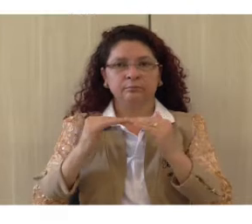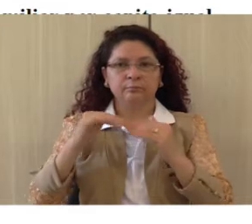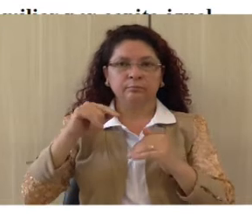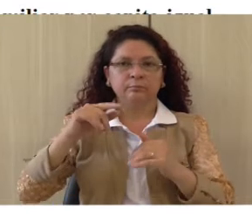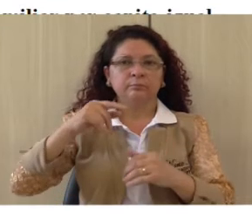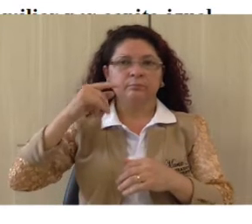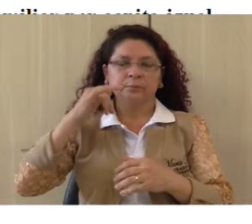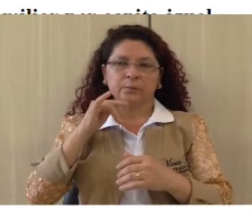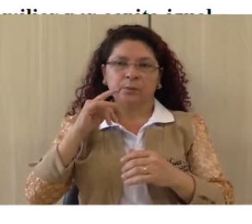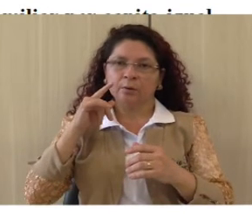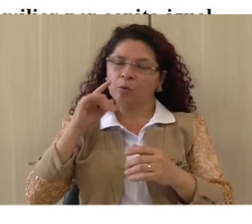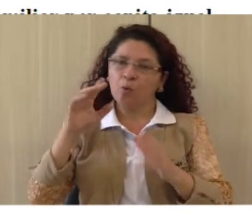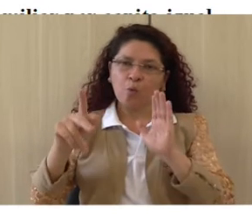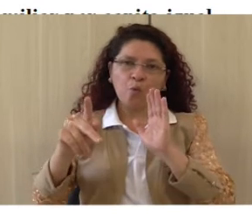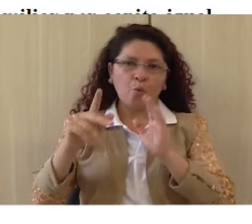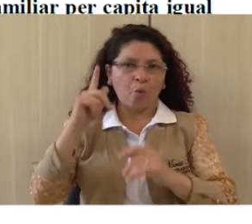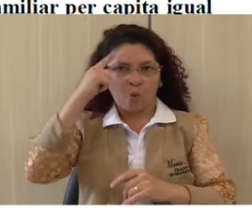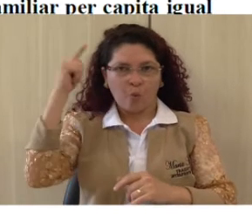neste edital.